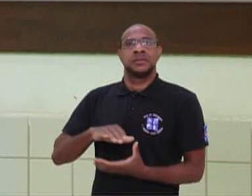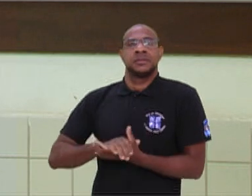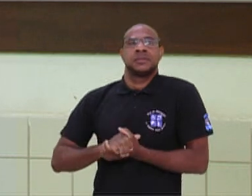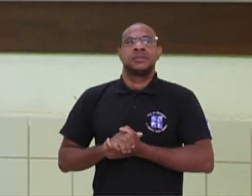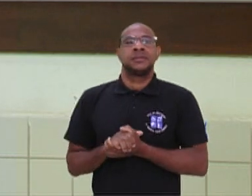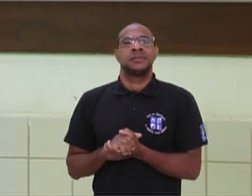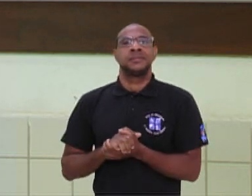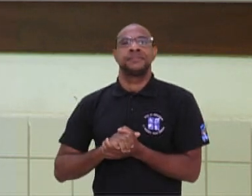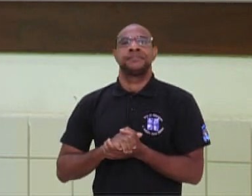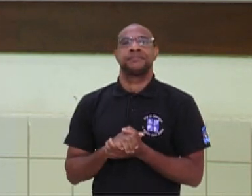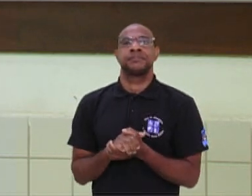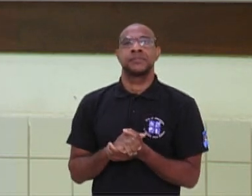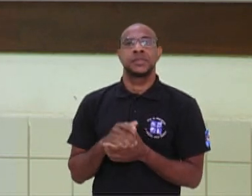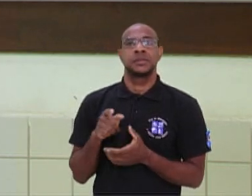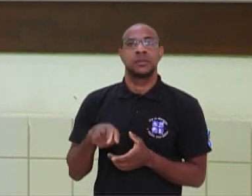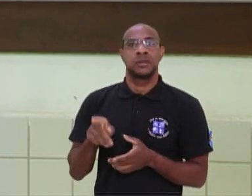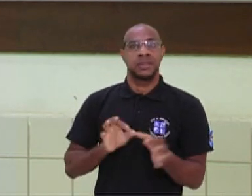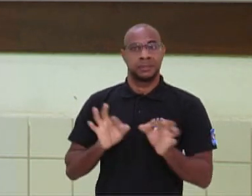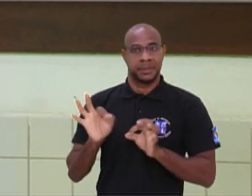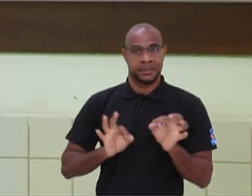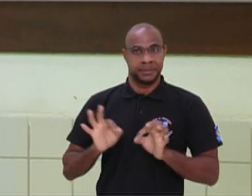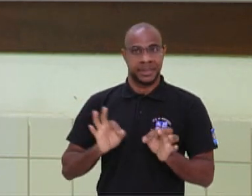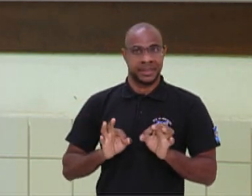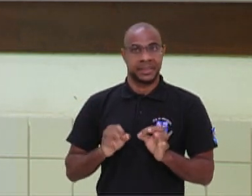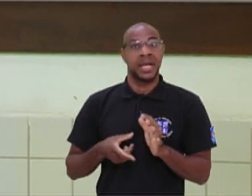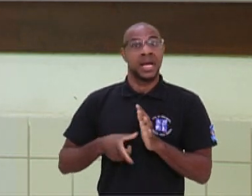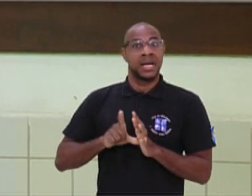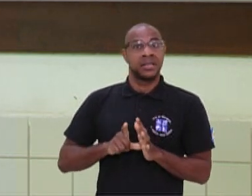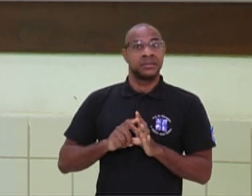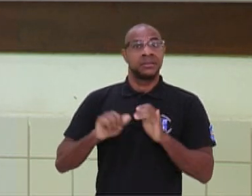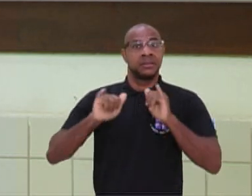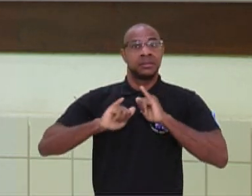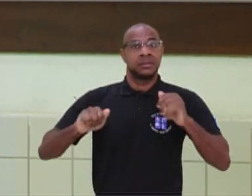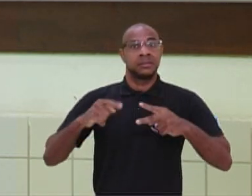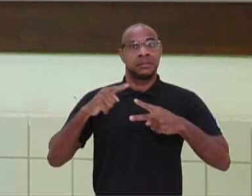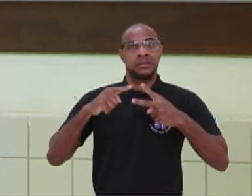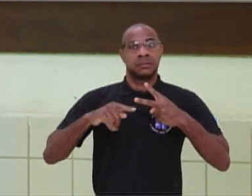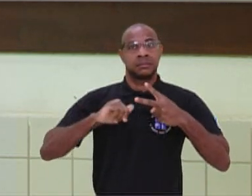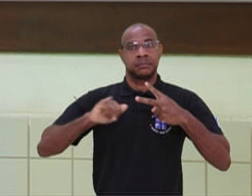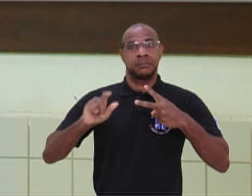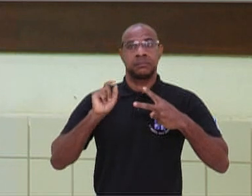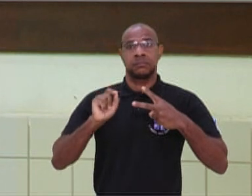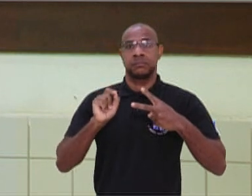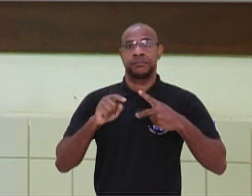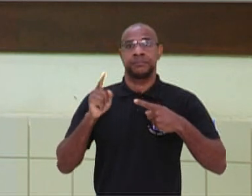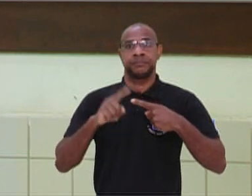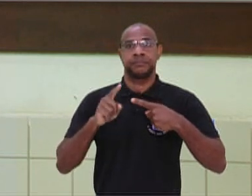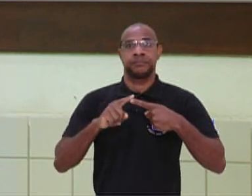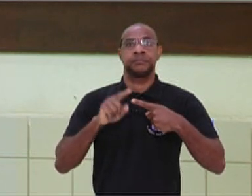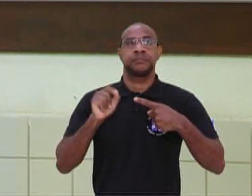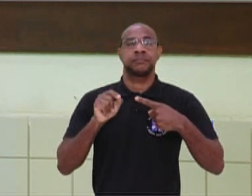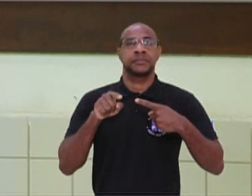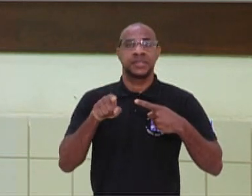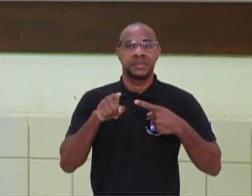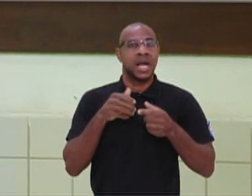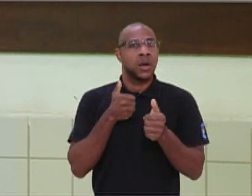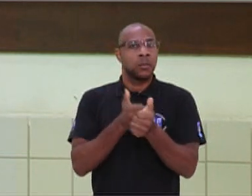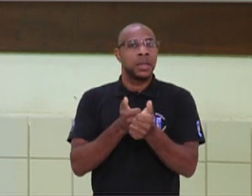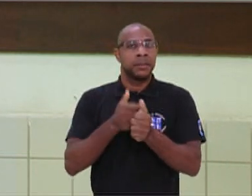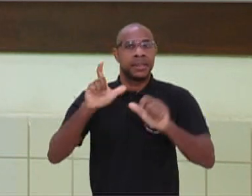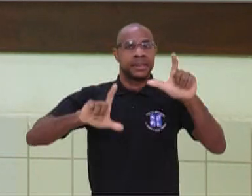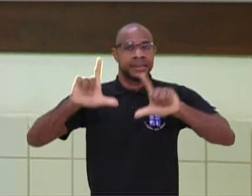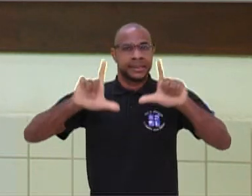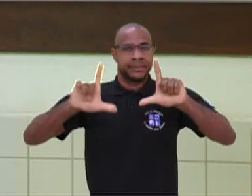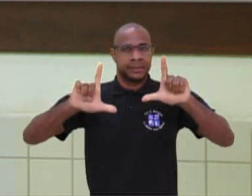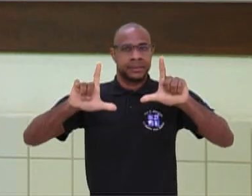cabeça para a nossa aula de língua portuguesa, eu tenho os dois recados de sempre para vocês. Primeiro, se você está acompanhando pela TV